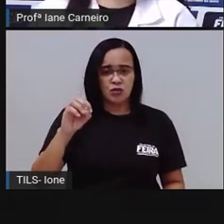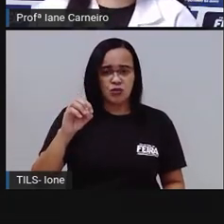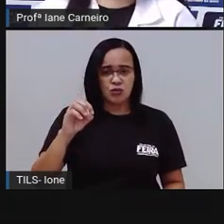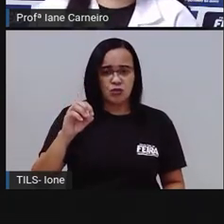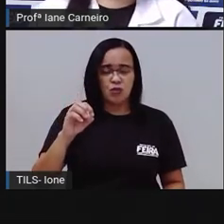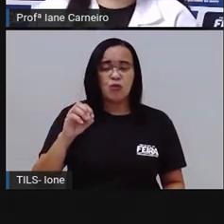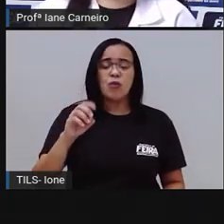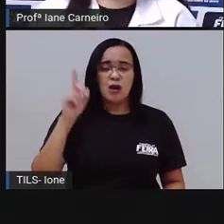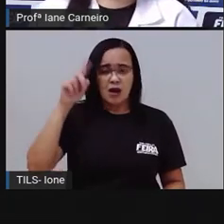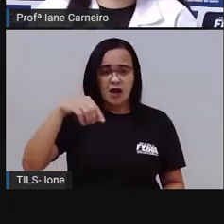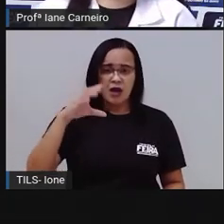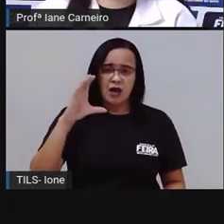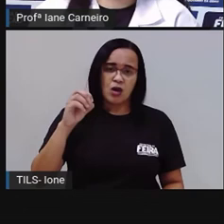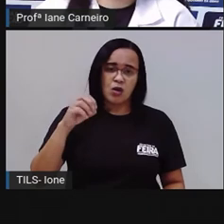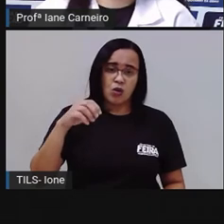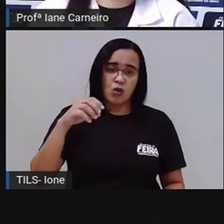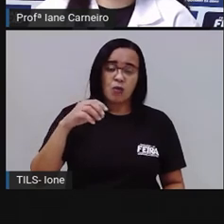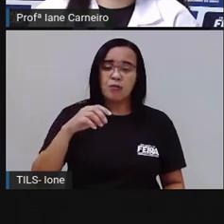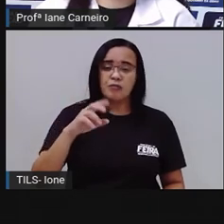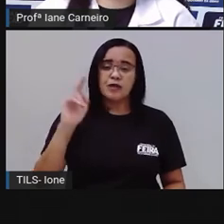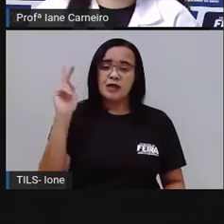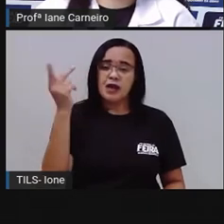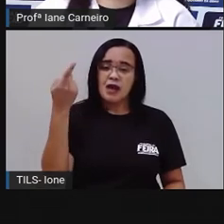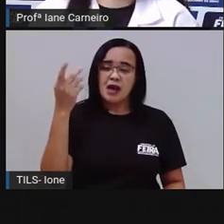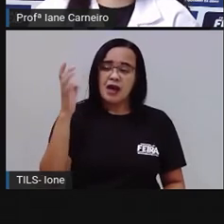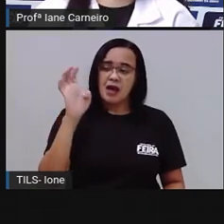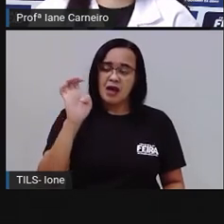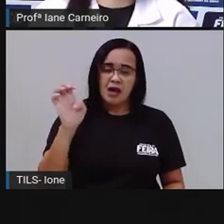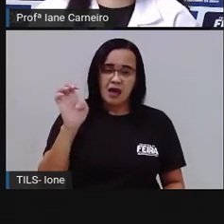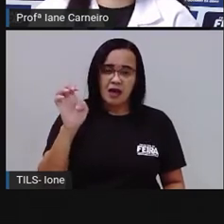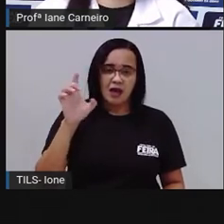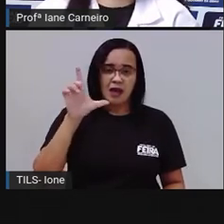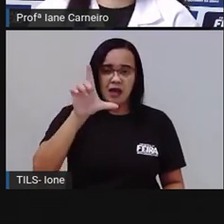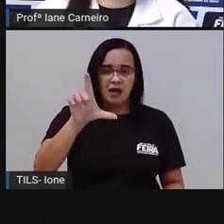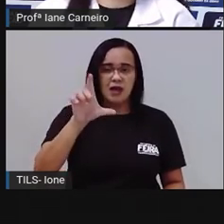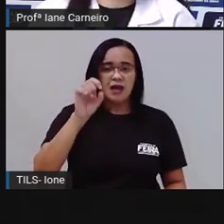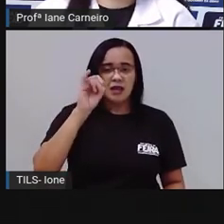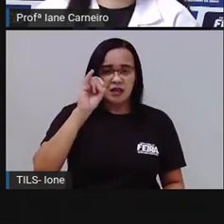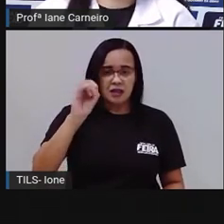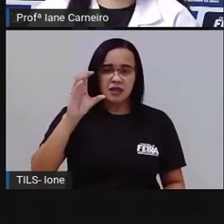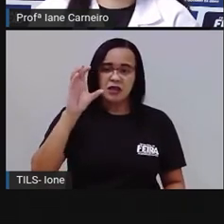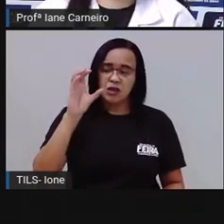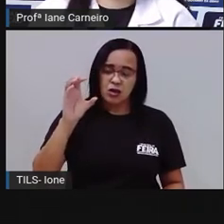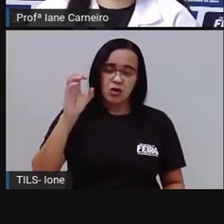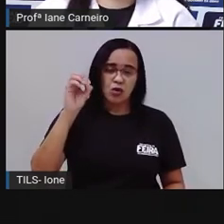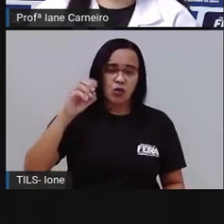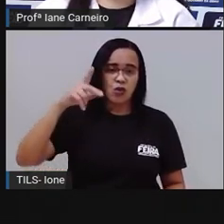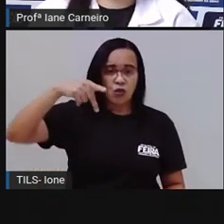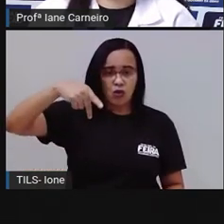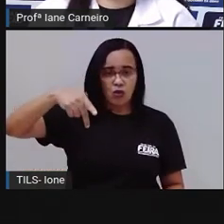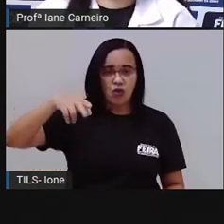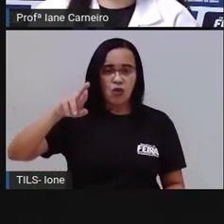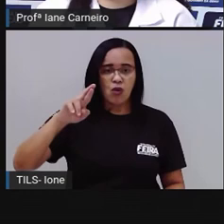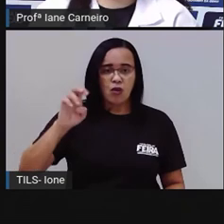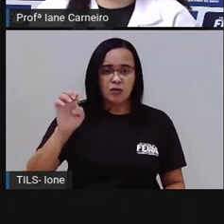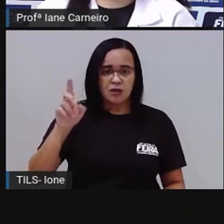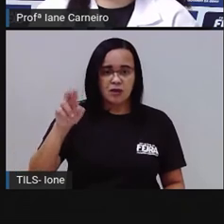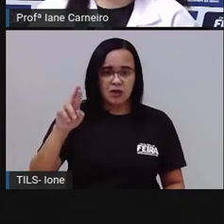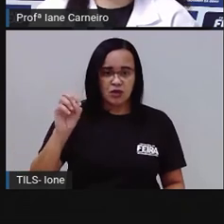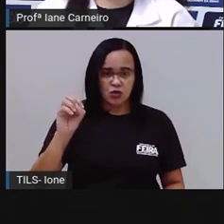Lembra que nós escrevemos helicóptero, né? Então, o helicóptero também, ó, toda vez que aparecer